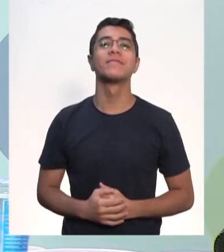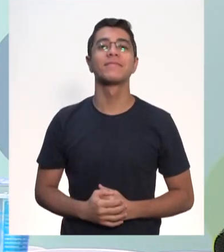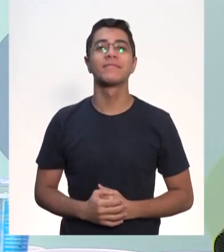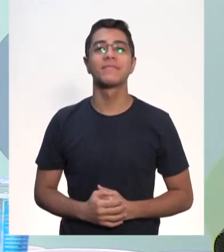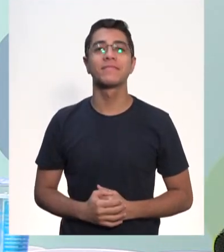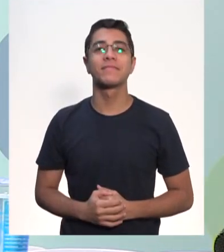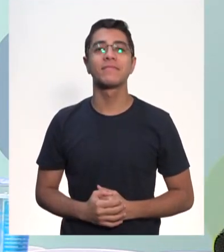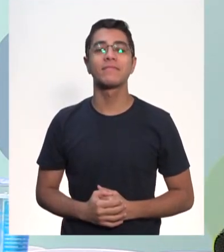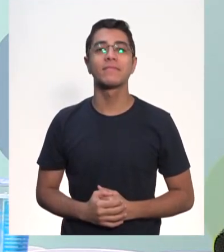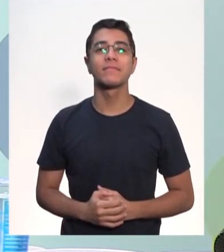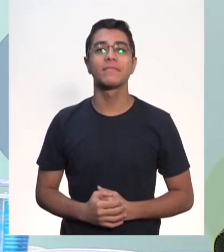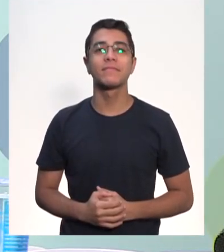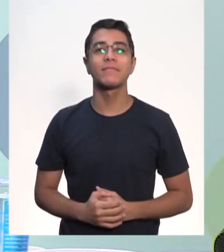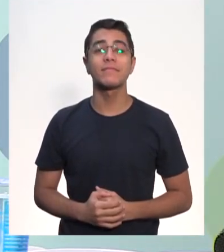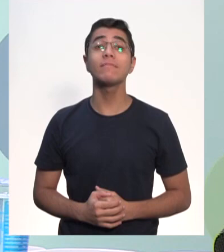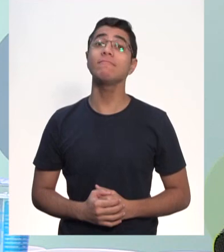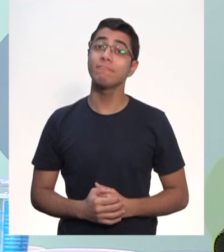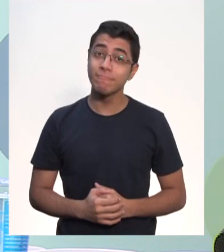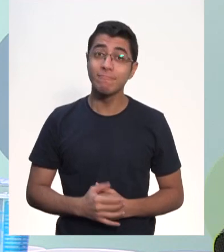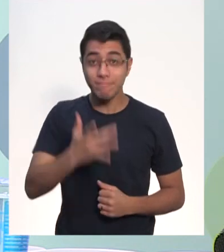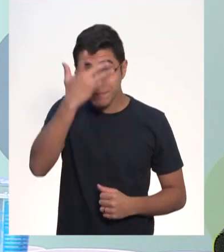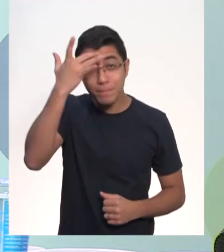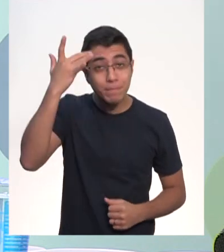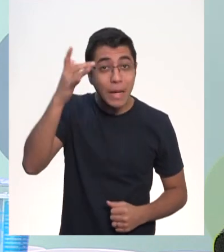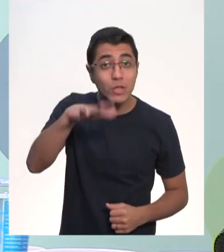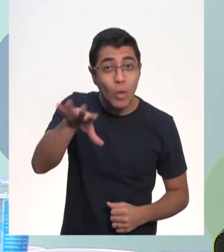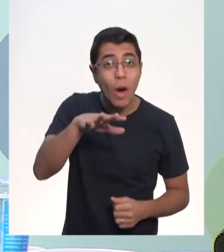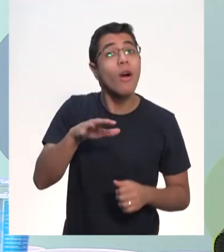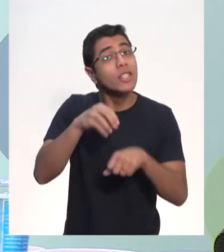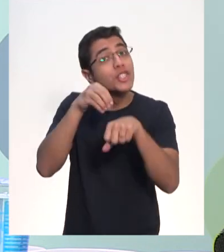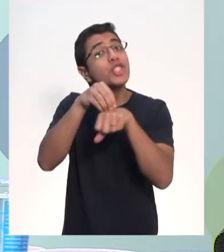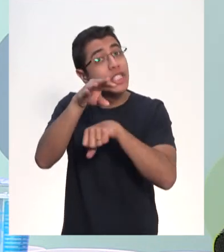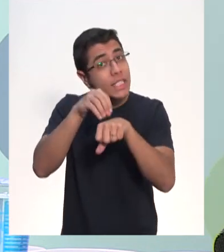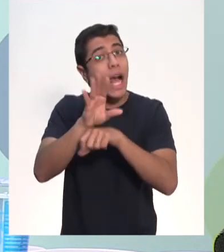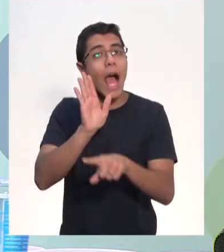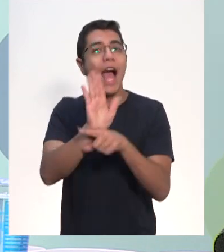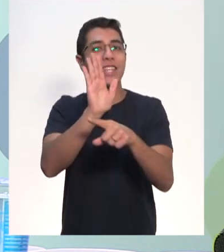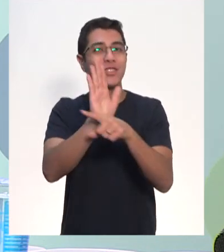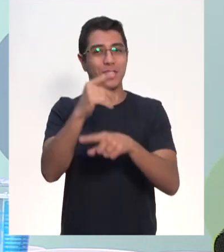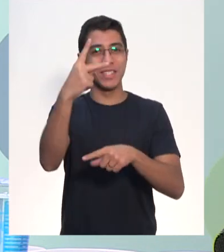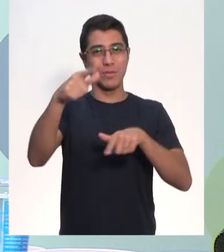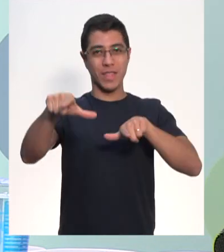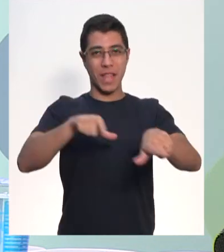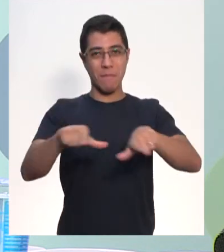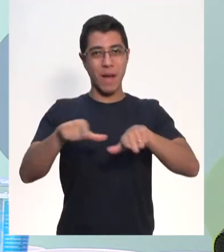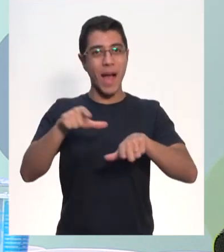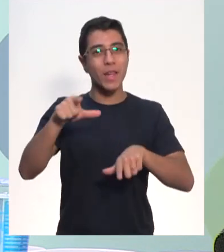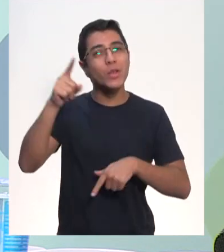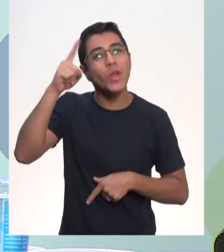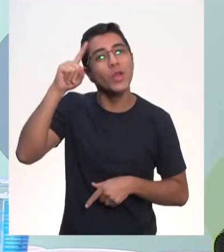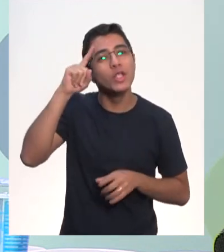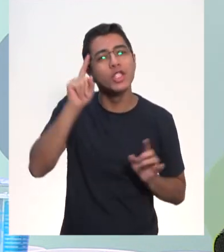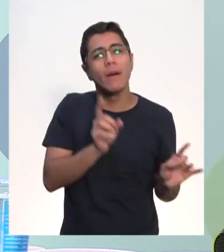Pessoal, são dicas, né, que auxiliam no nosso trabalho do dia a dia e o que a gente tem mencionado aqui durante